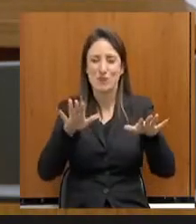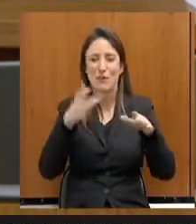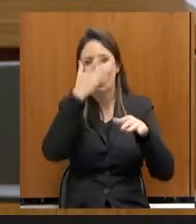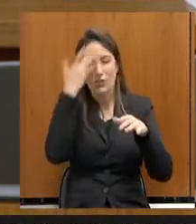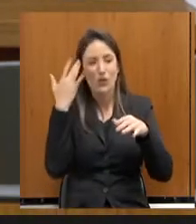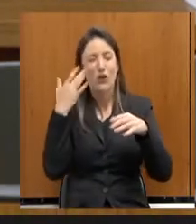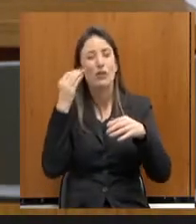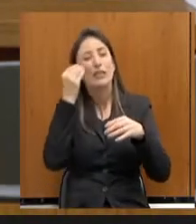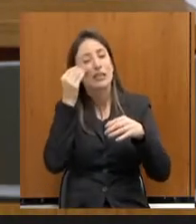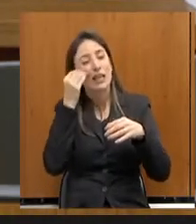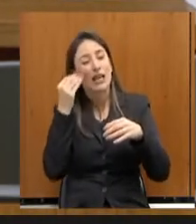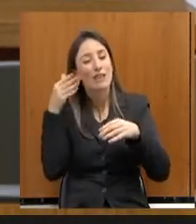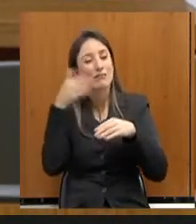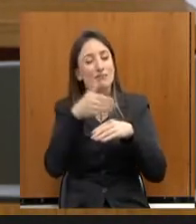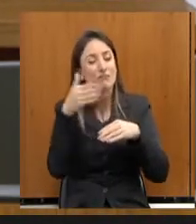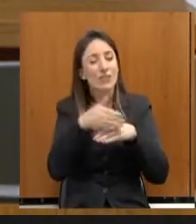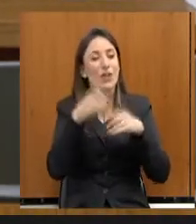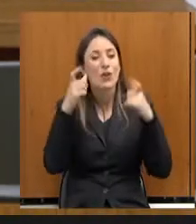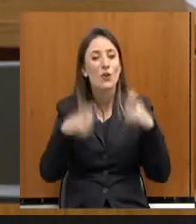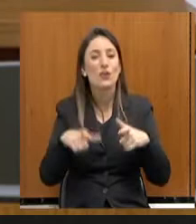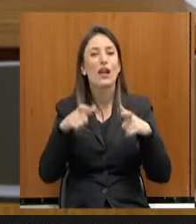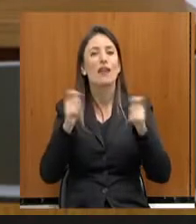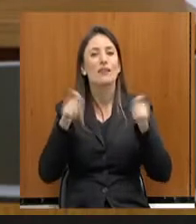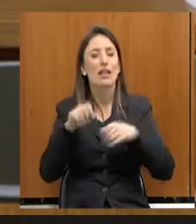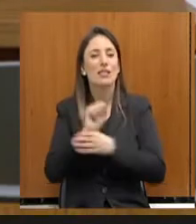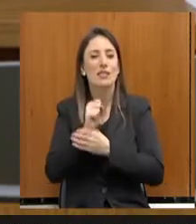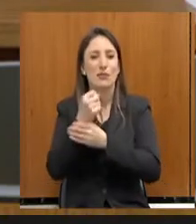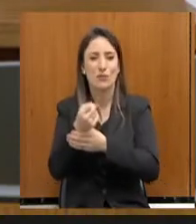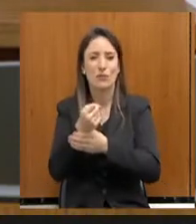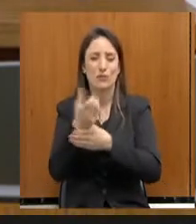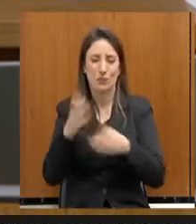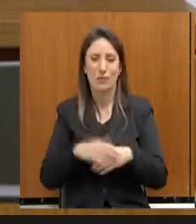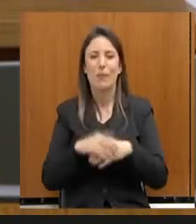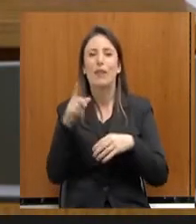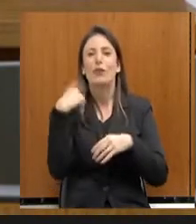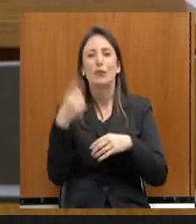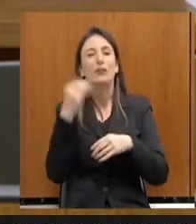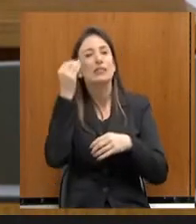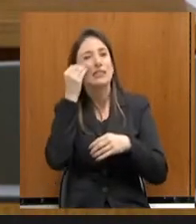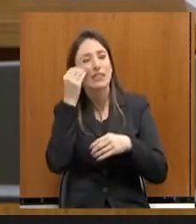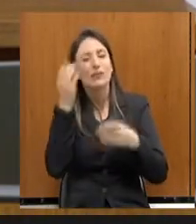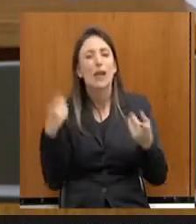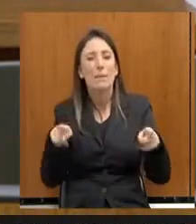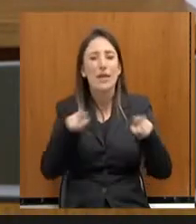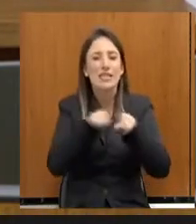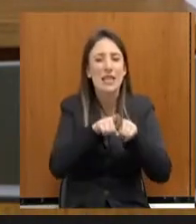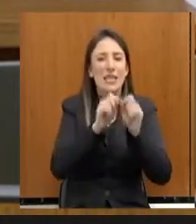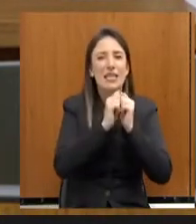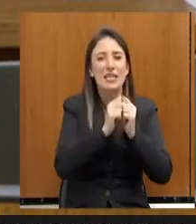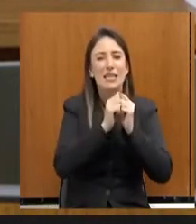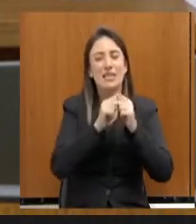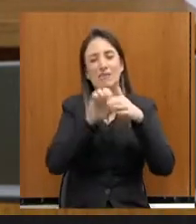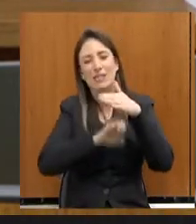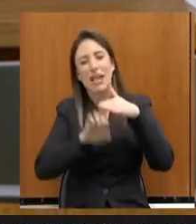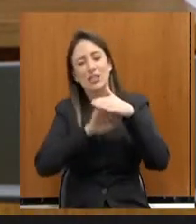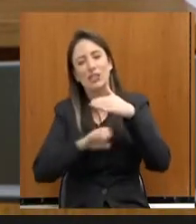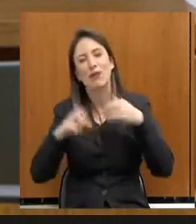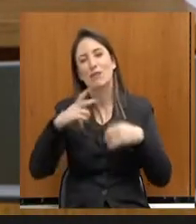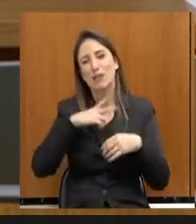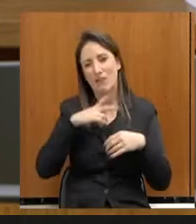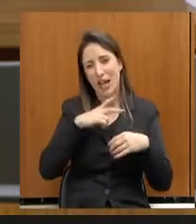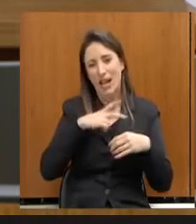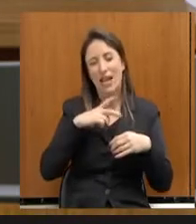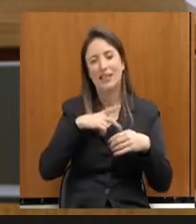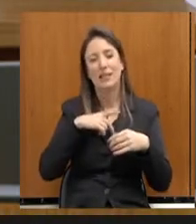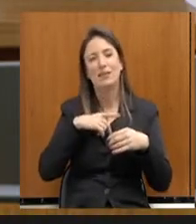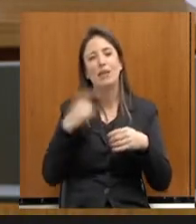trabalhado nessa parceria a gente tem uma expectativa de com parcerias com a iniciativa privada restabelecer